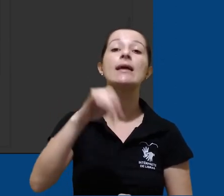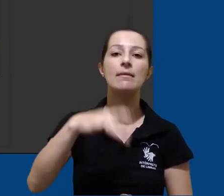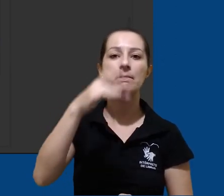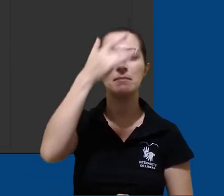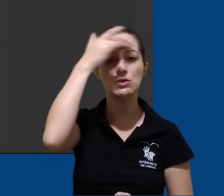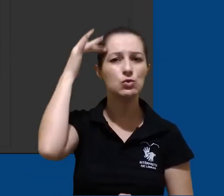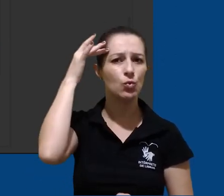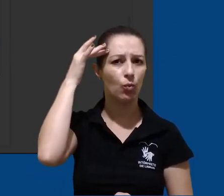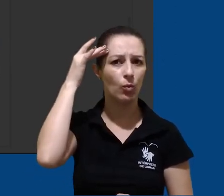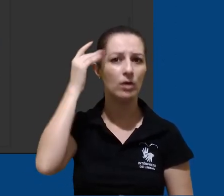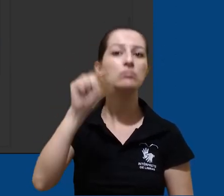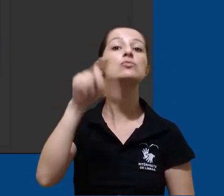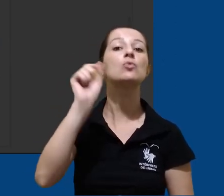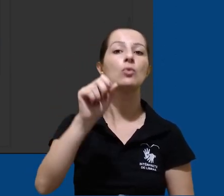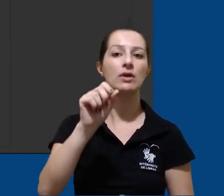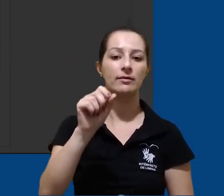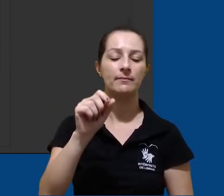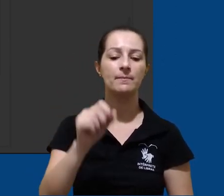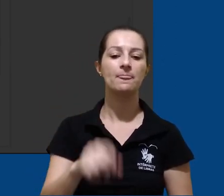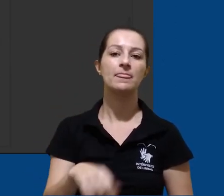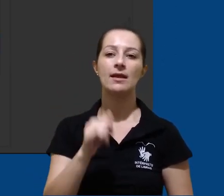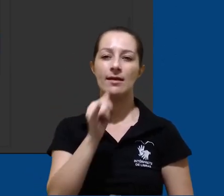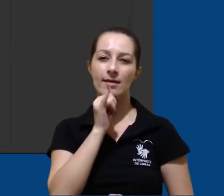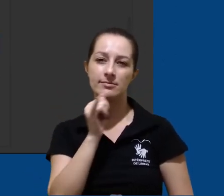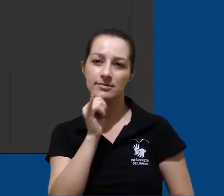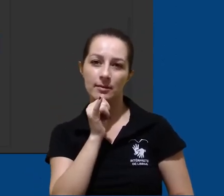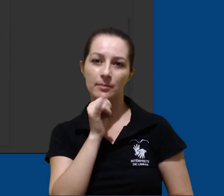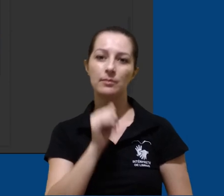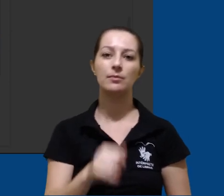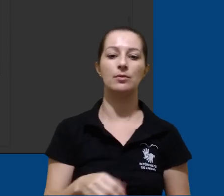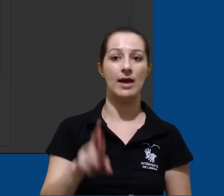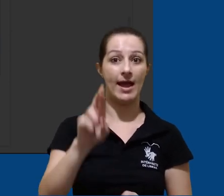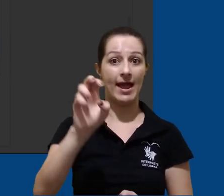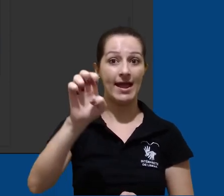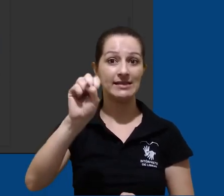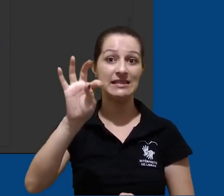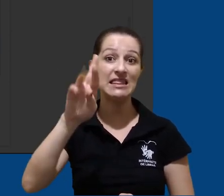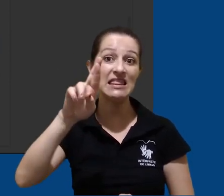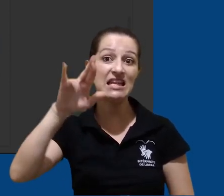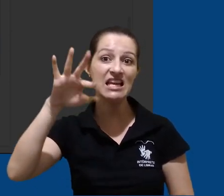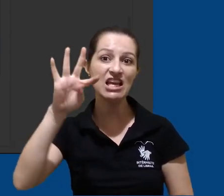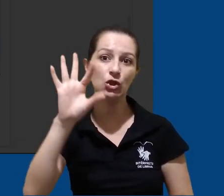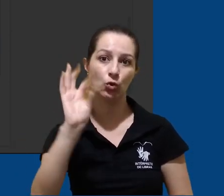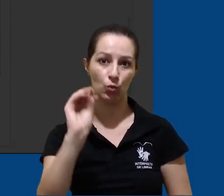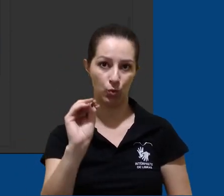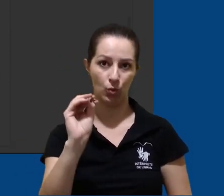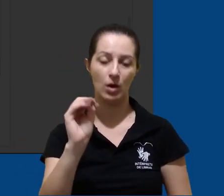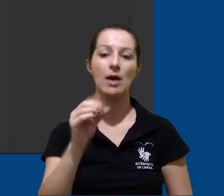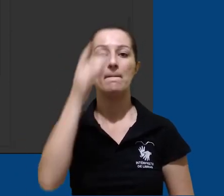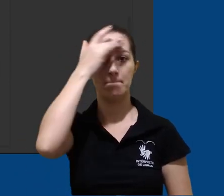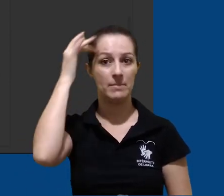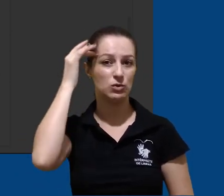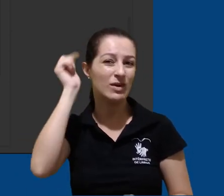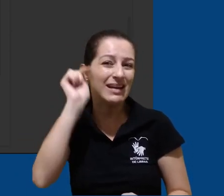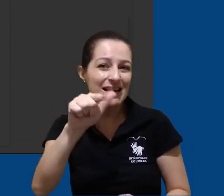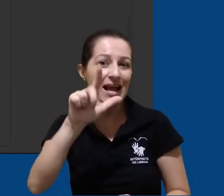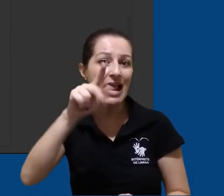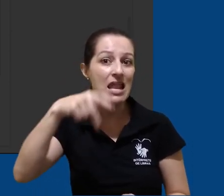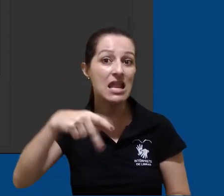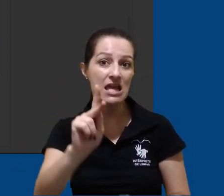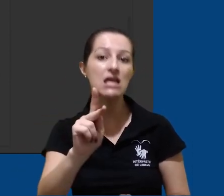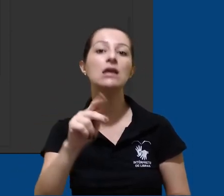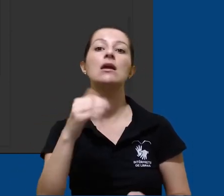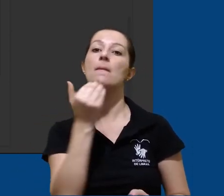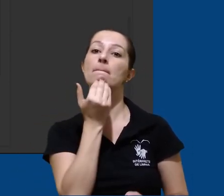quem terá acesso ao conteúdo deste link caso escolha a opção restrito cada pessoa que clicar no